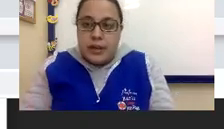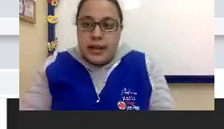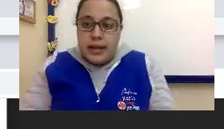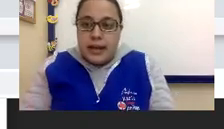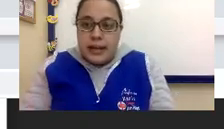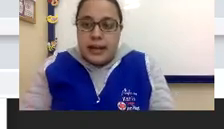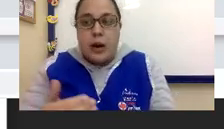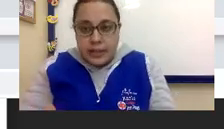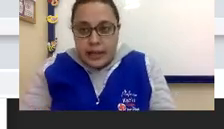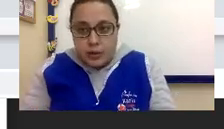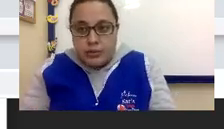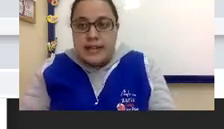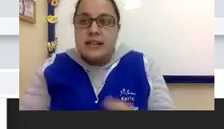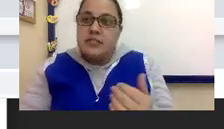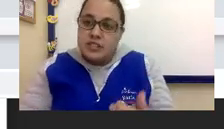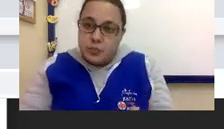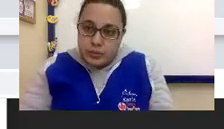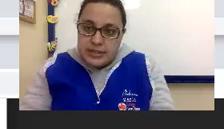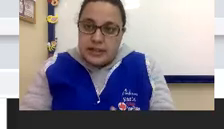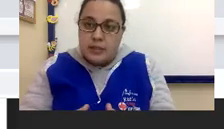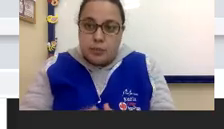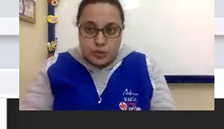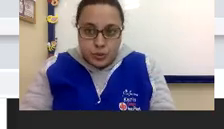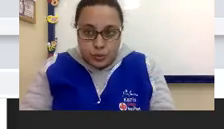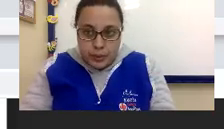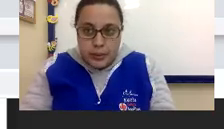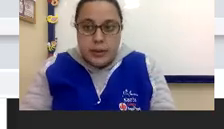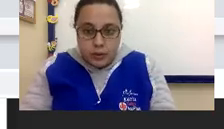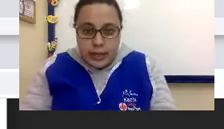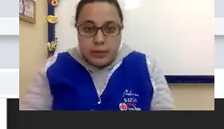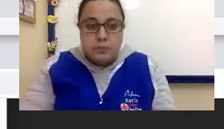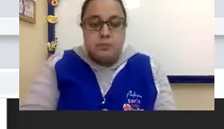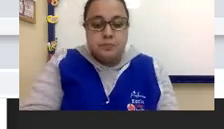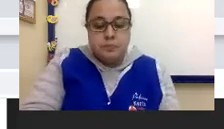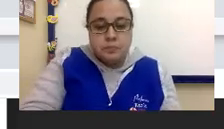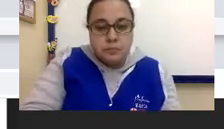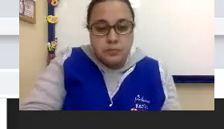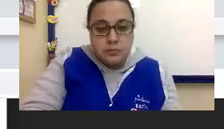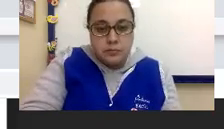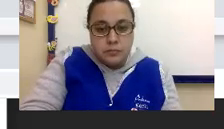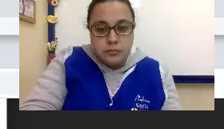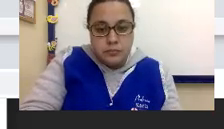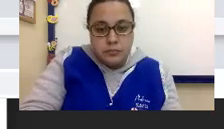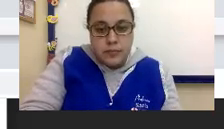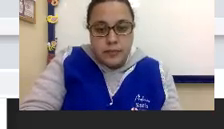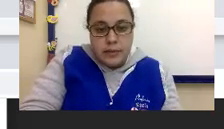momento real em que ela acontece, ela fica disponibilizada depois no YouTube, ok?